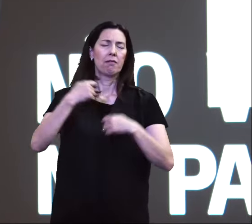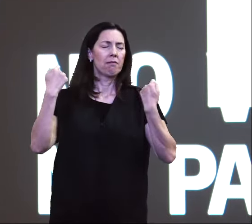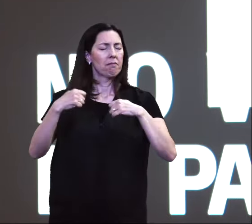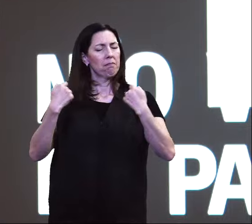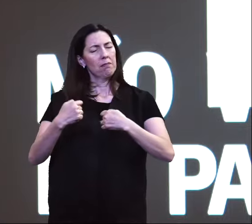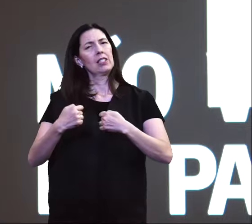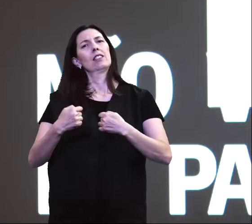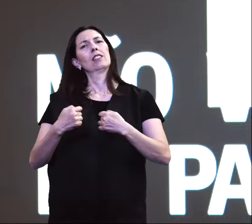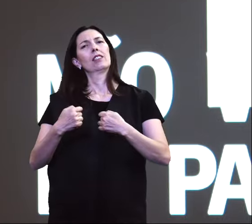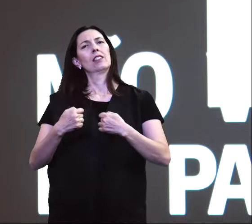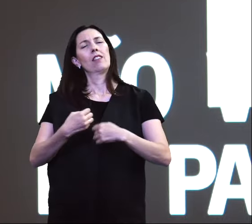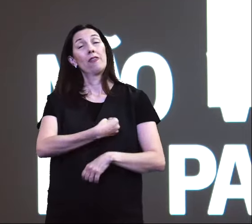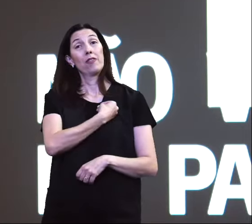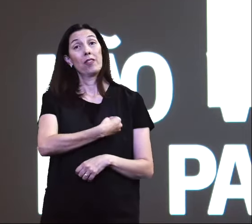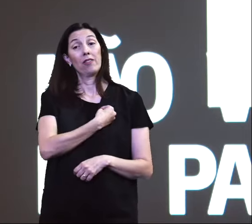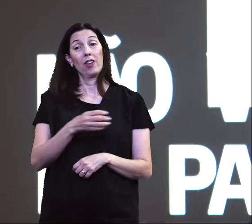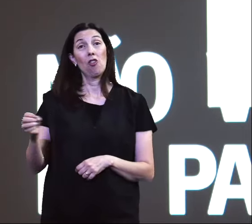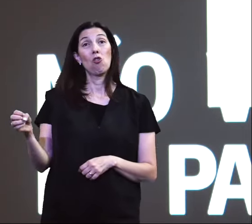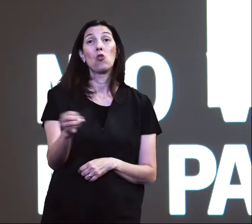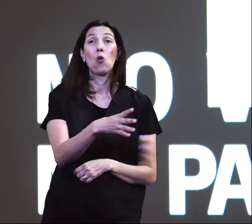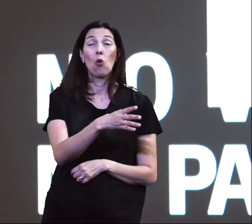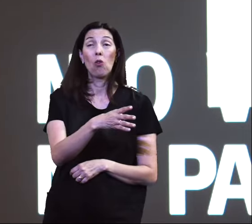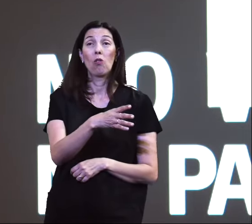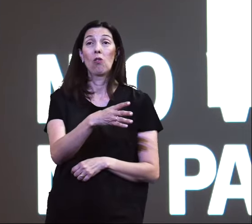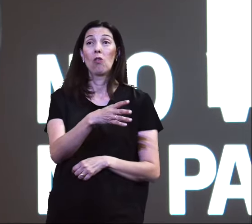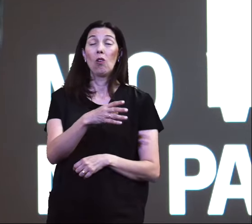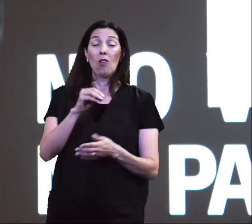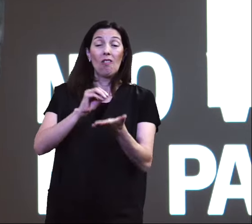porque ficamos paralisados pelo saudosismo.